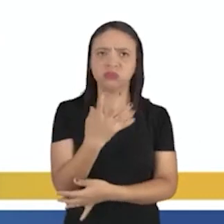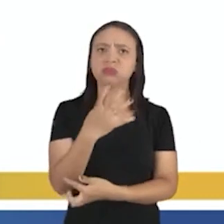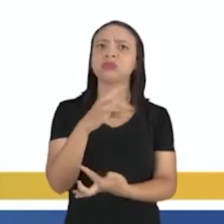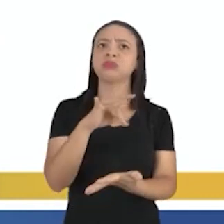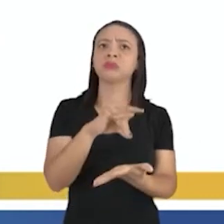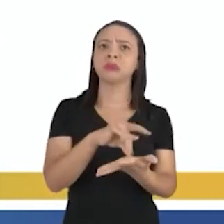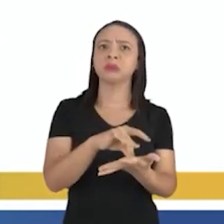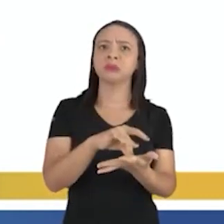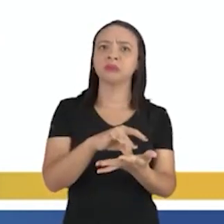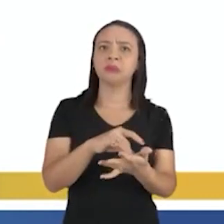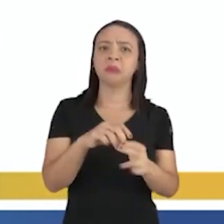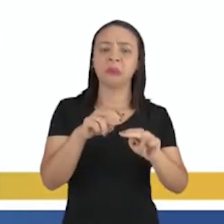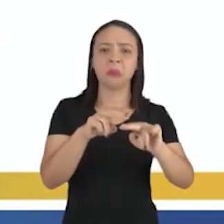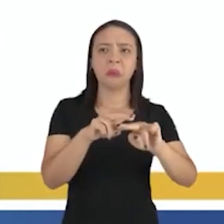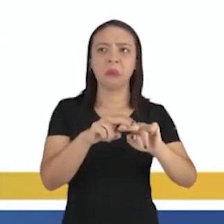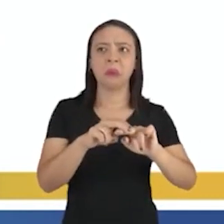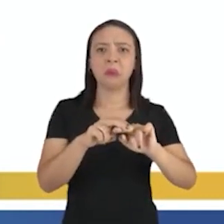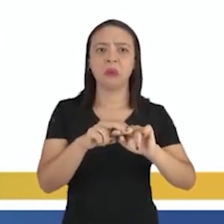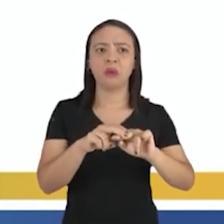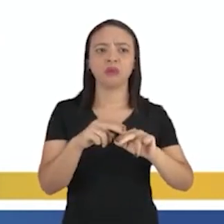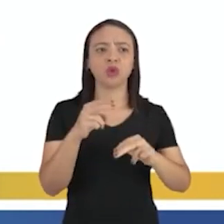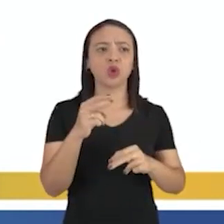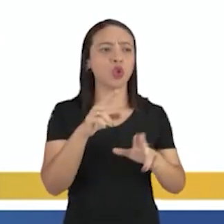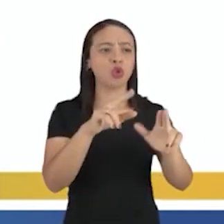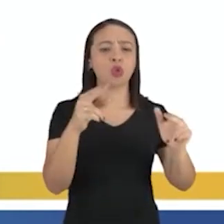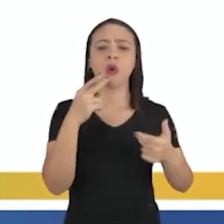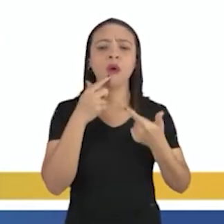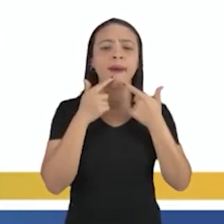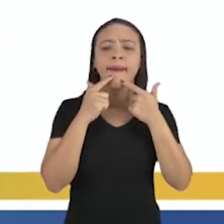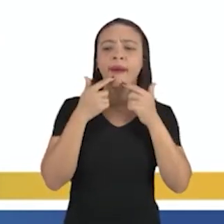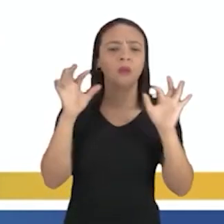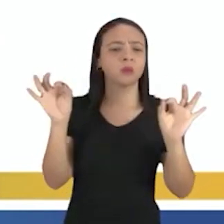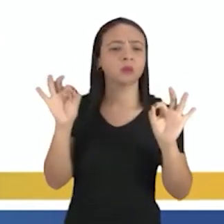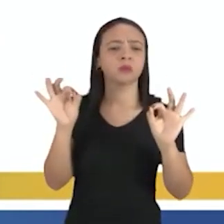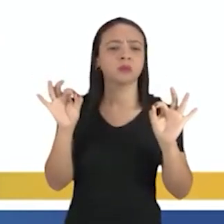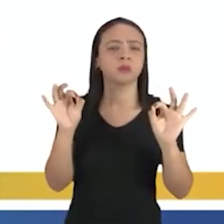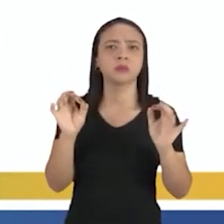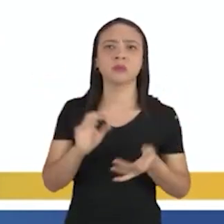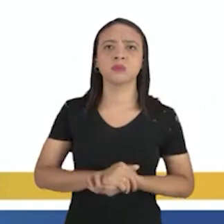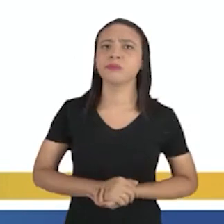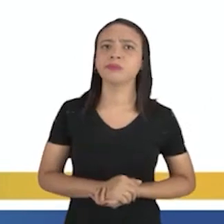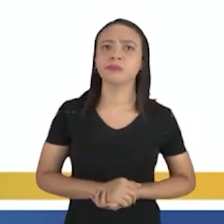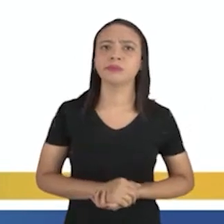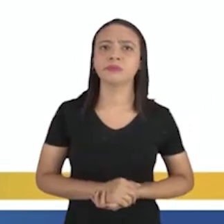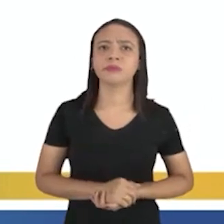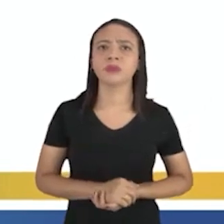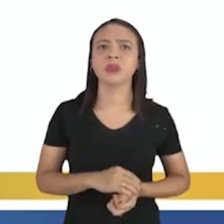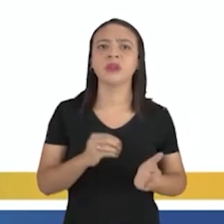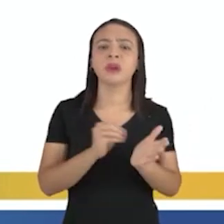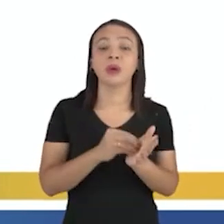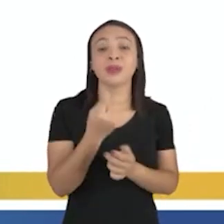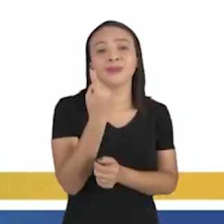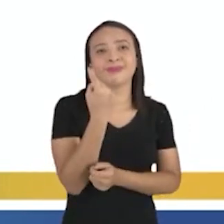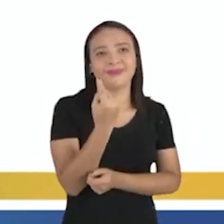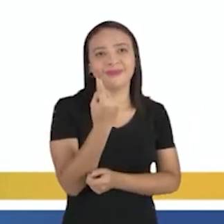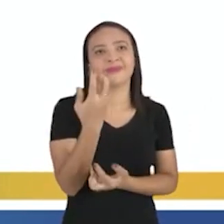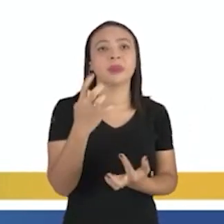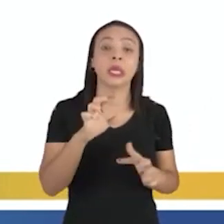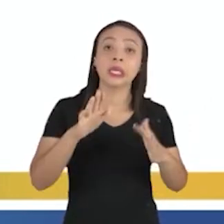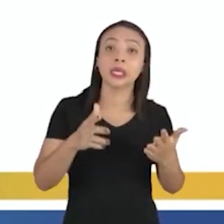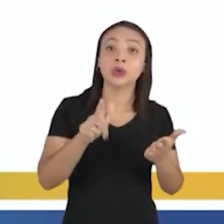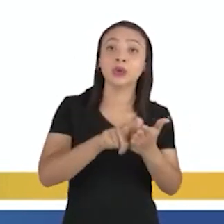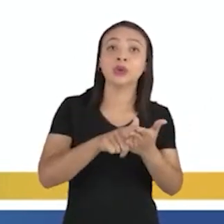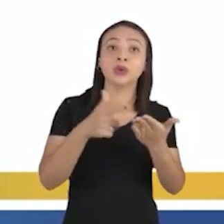eram como se nunca mais voltassem a rir e falar coisas sem importância. Faltava uma delas. O